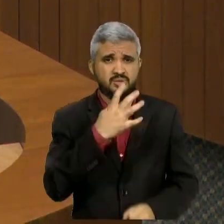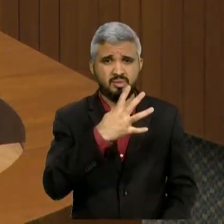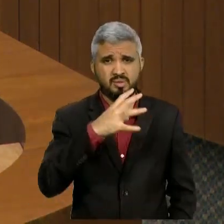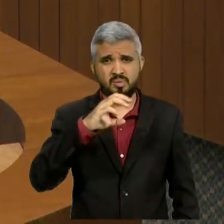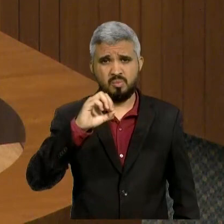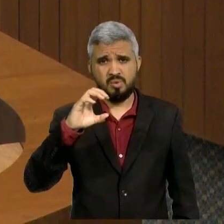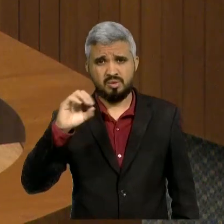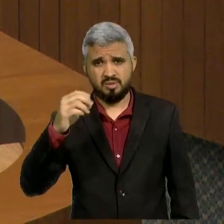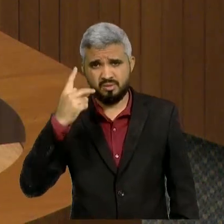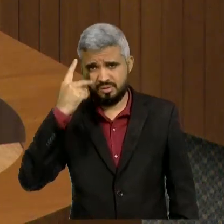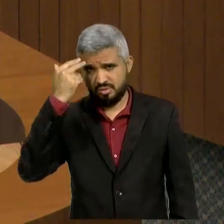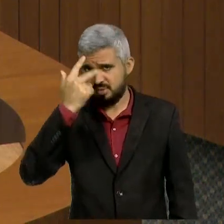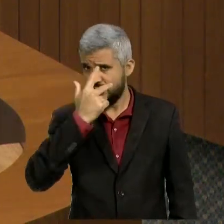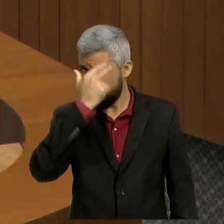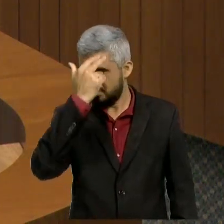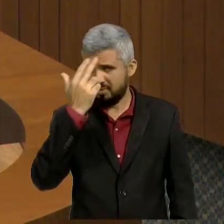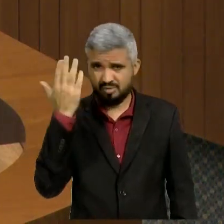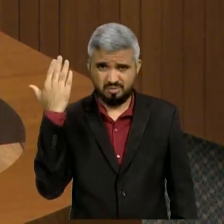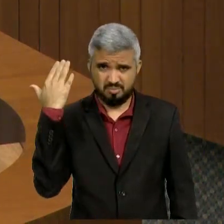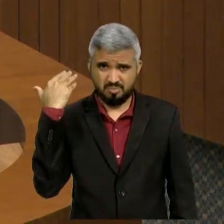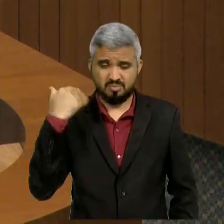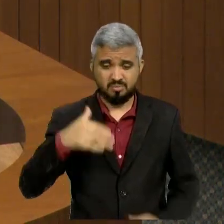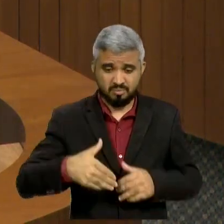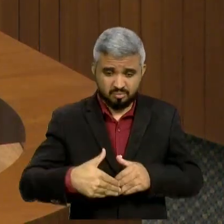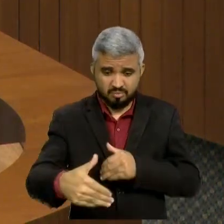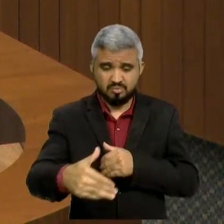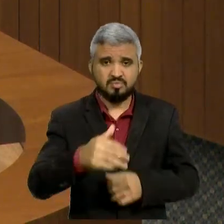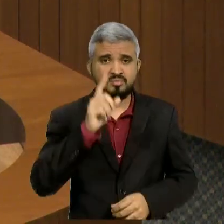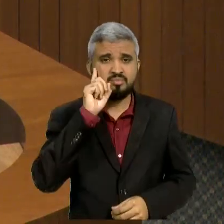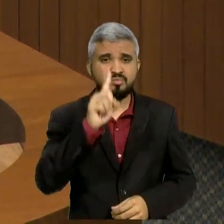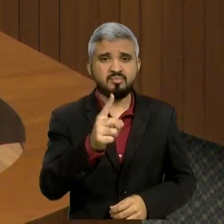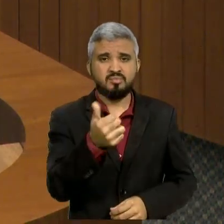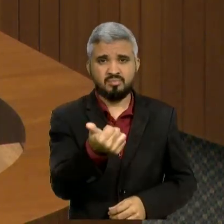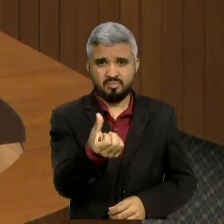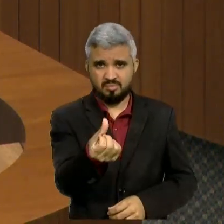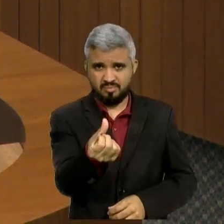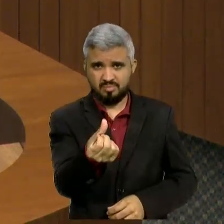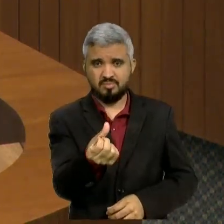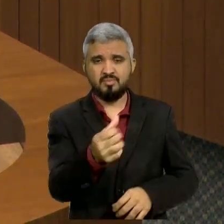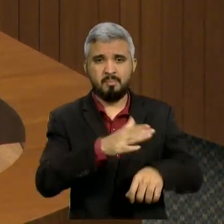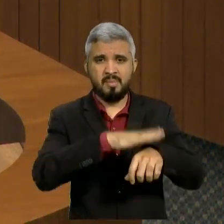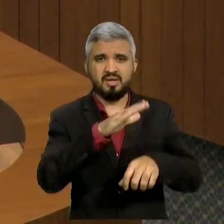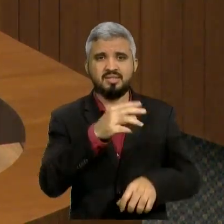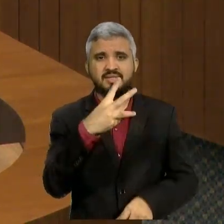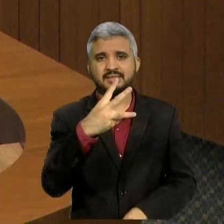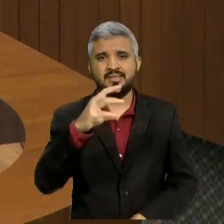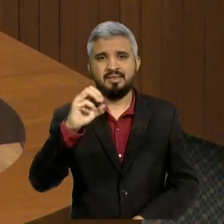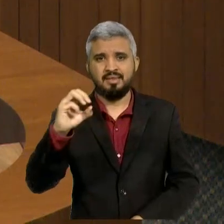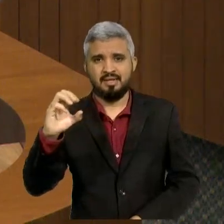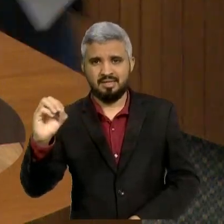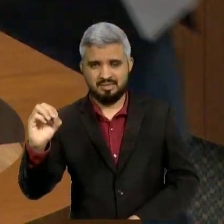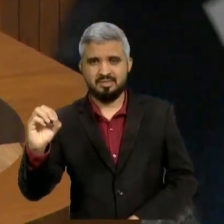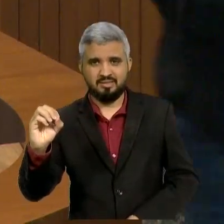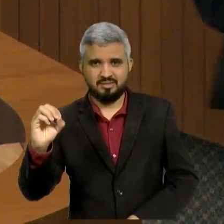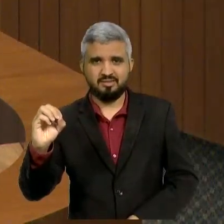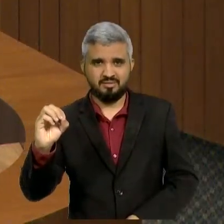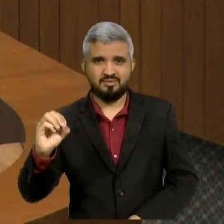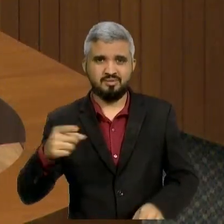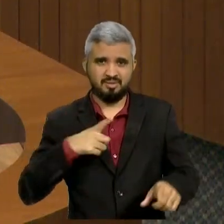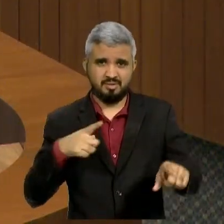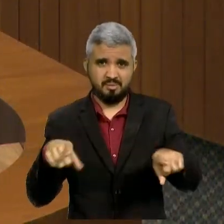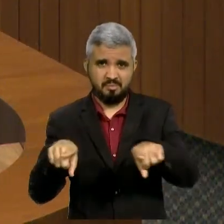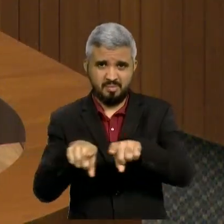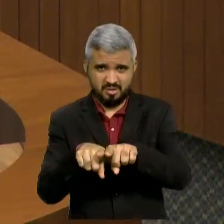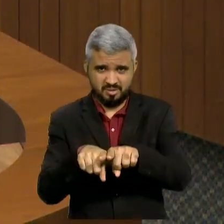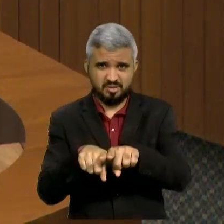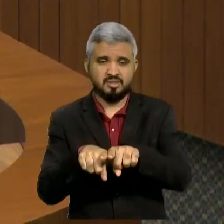duas semanas e dia 16 agora vamos fazer mais de 300 São mais de 700 cirurgias a parceria ao pedido